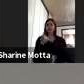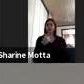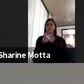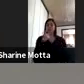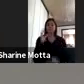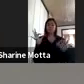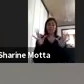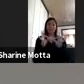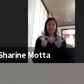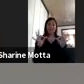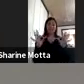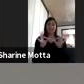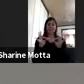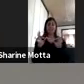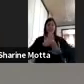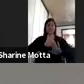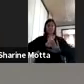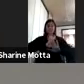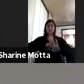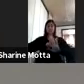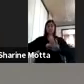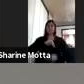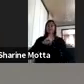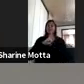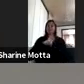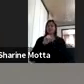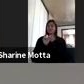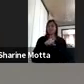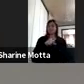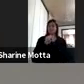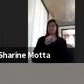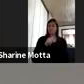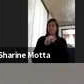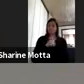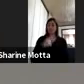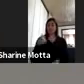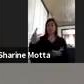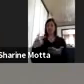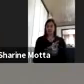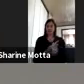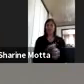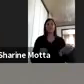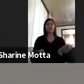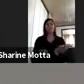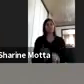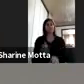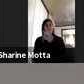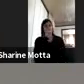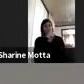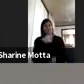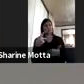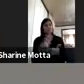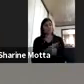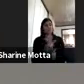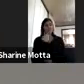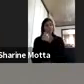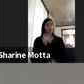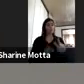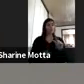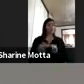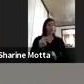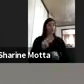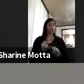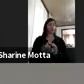comentasse vários erros, omissões e até mesmo mentiras do presidente, uma coisa que a imprensa